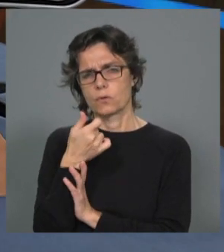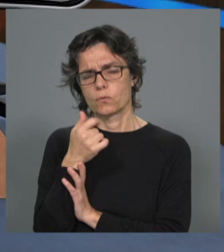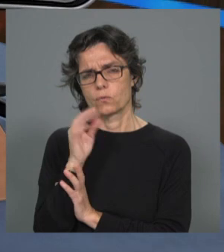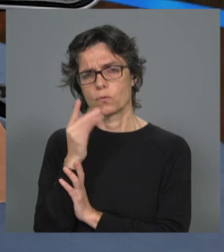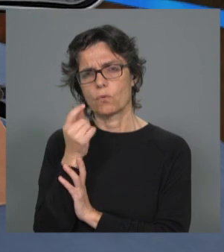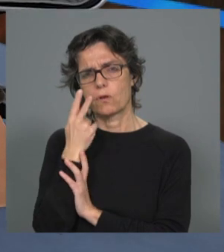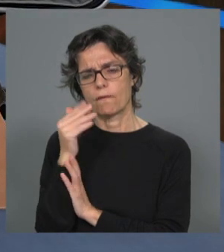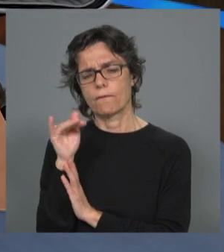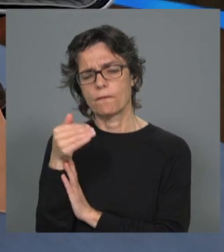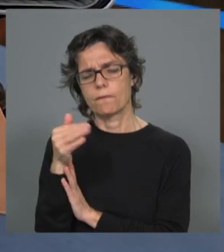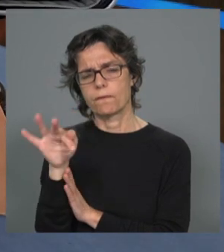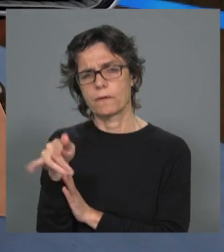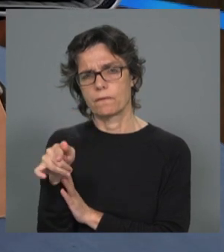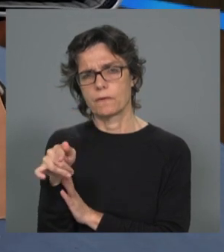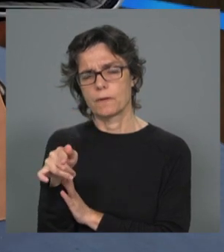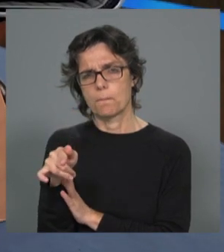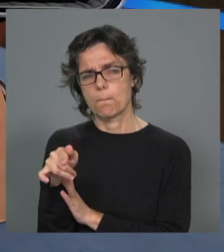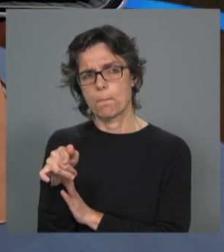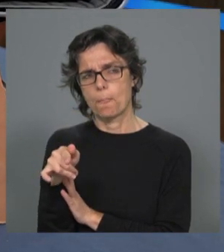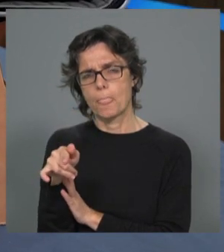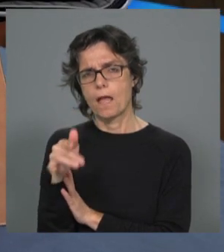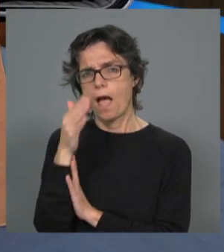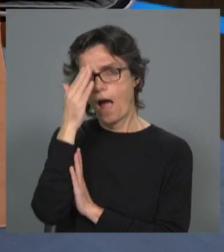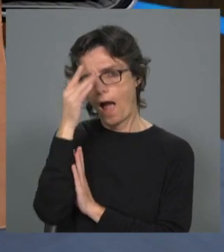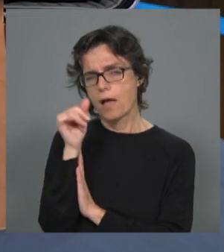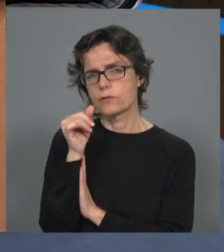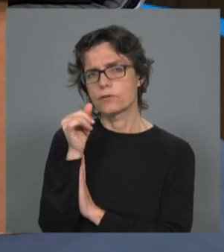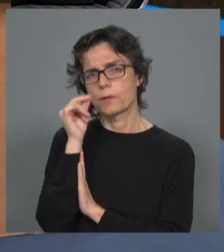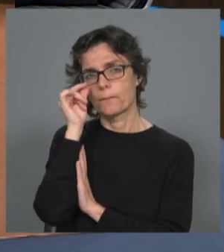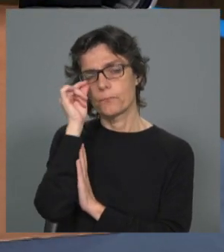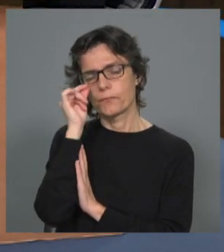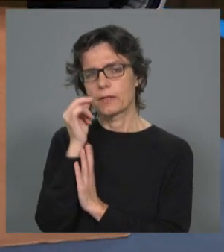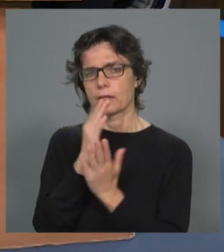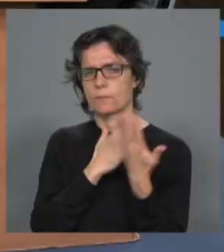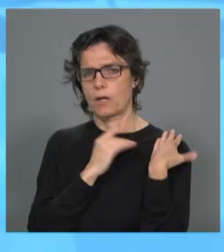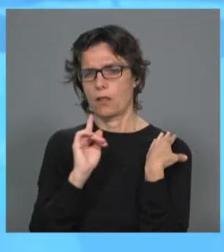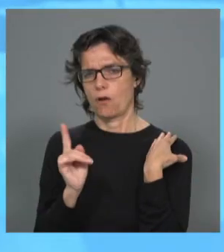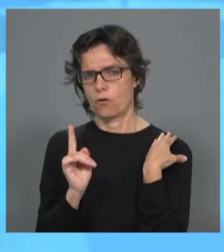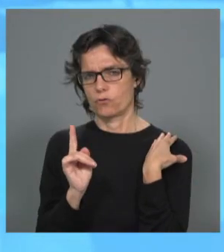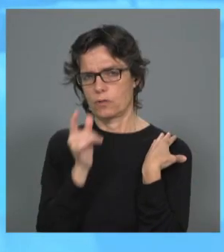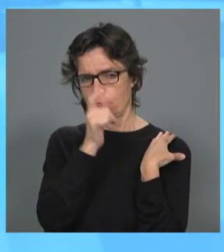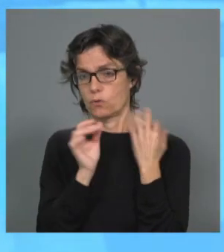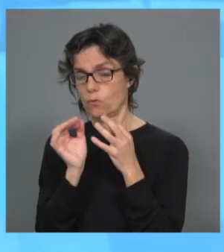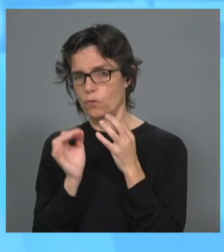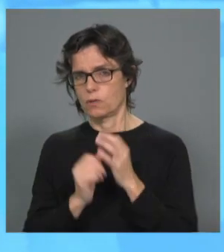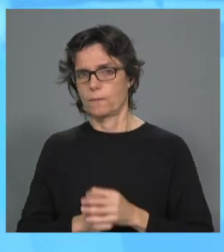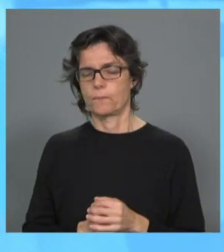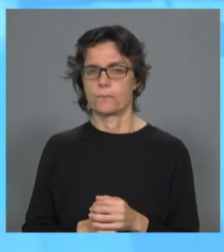vida possa ser também integrada e possa ser pacificada. Sim, no cuidador. Sim, é